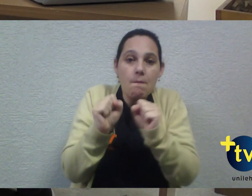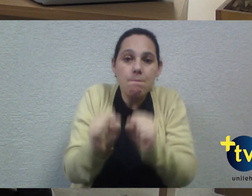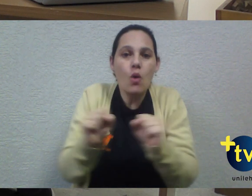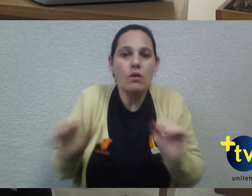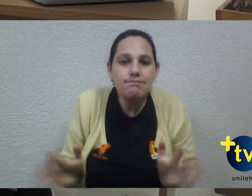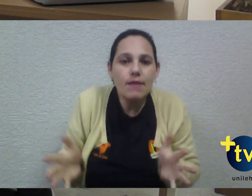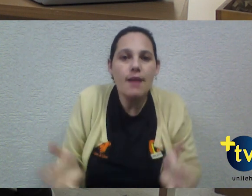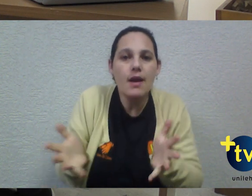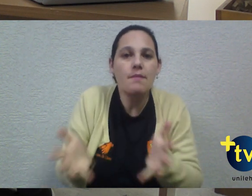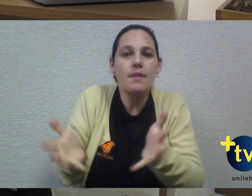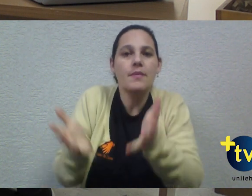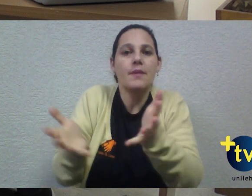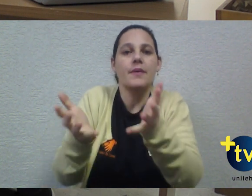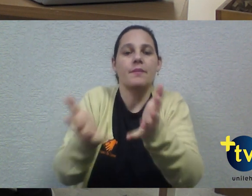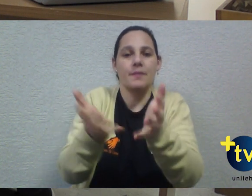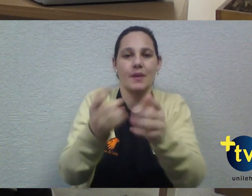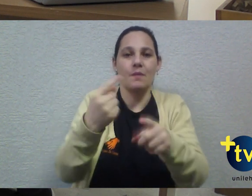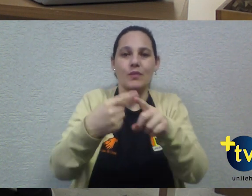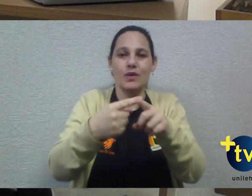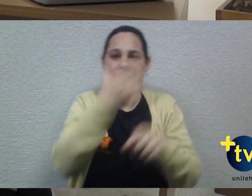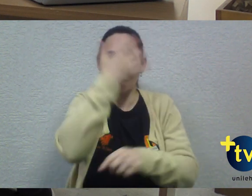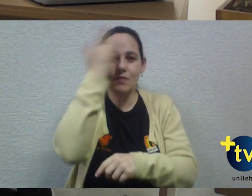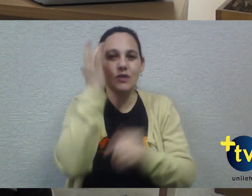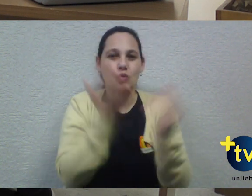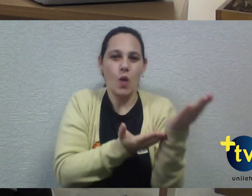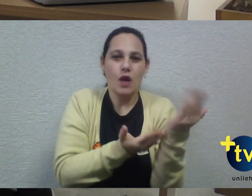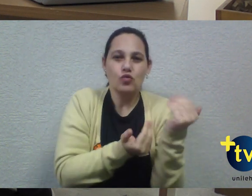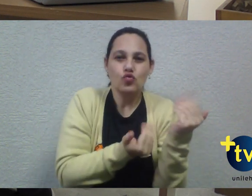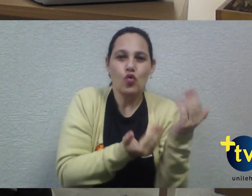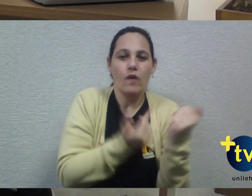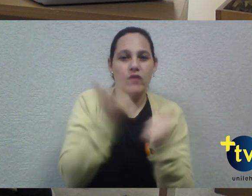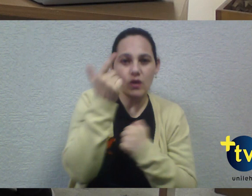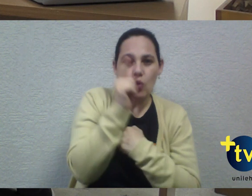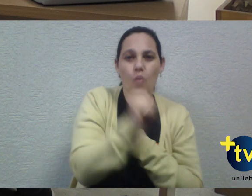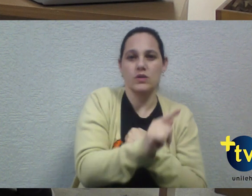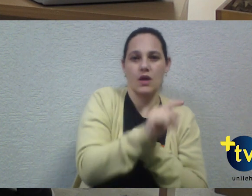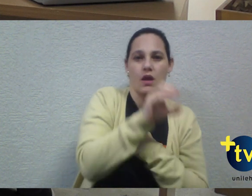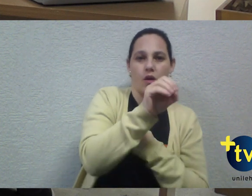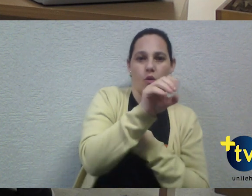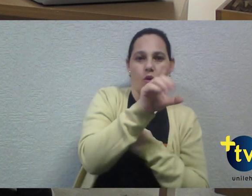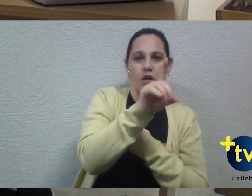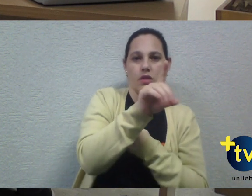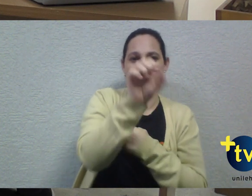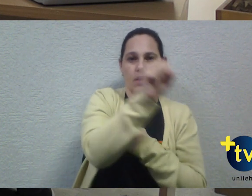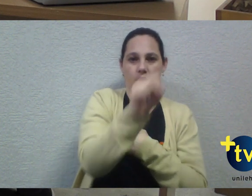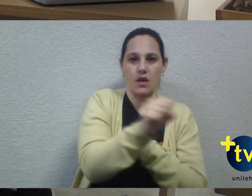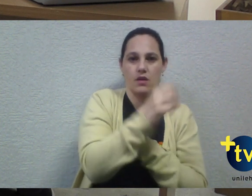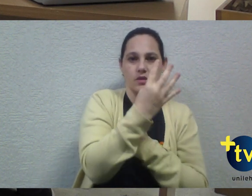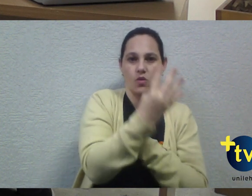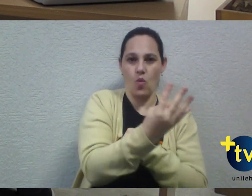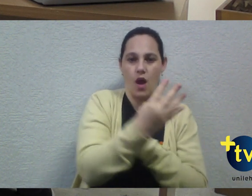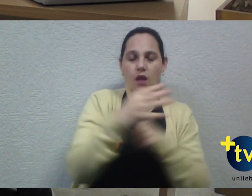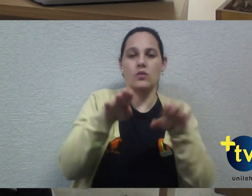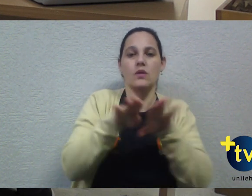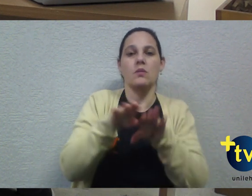possam incentivar tanto esse programa de qualificação para os mais jovens na ODS 4, quanto nas oportunidades de emprego na